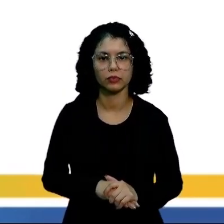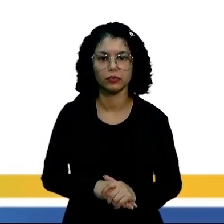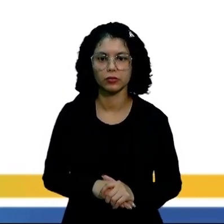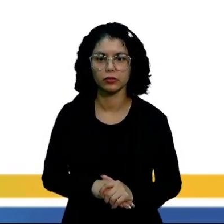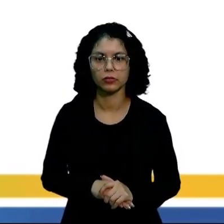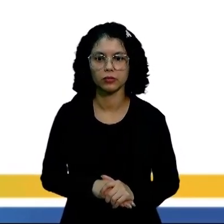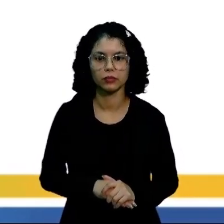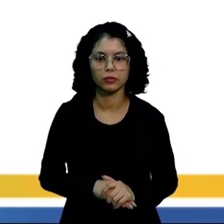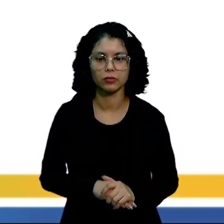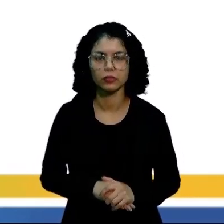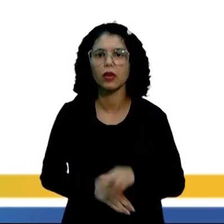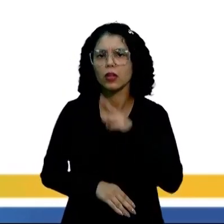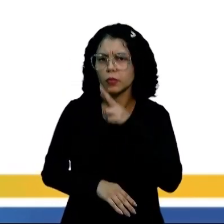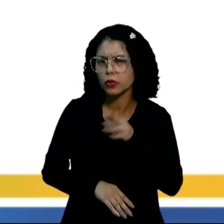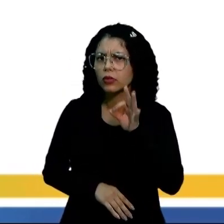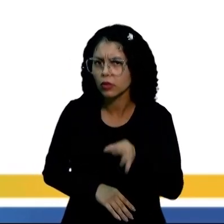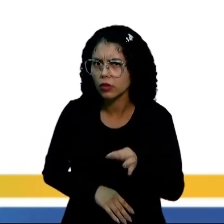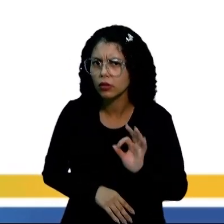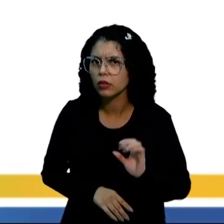Seria essa a nossa resposta?